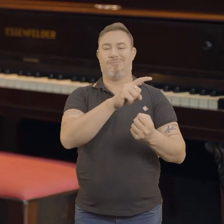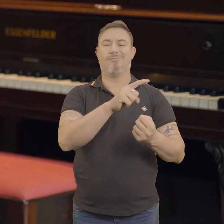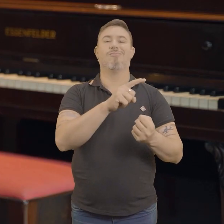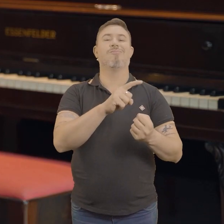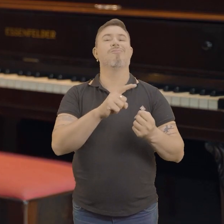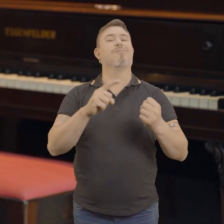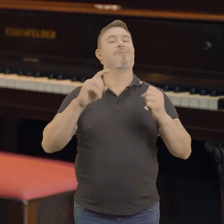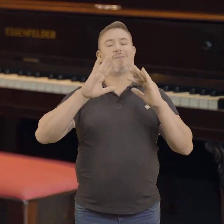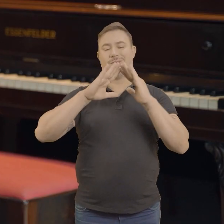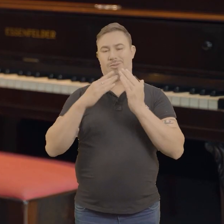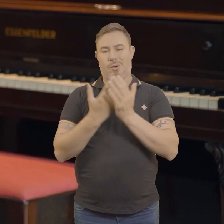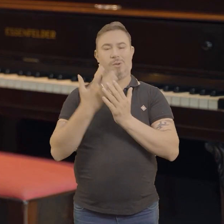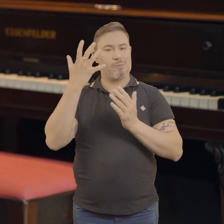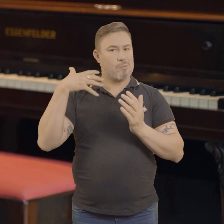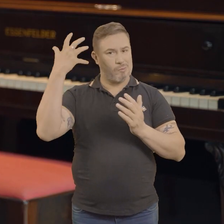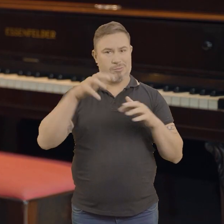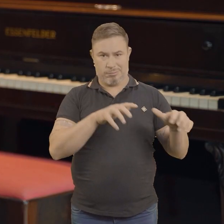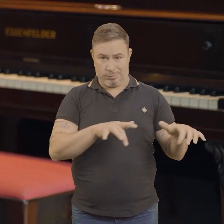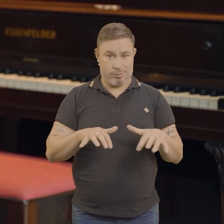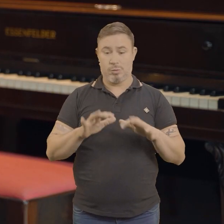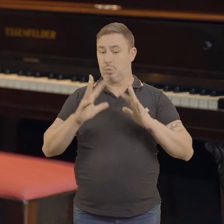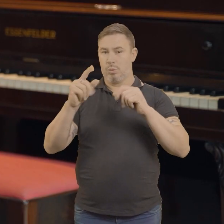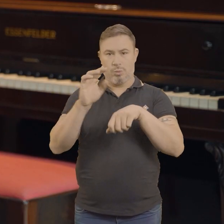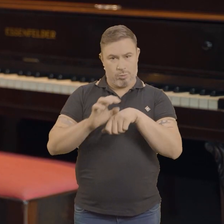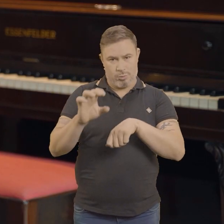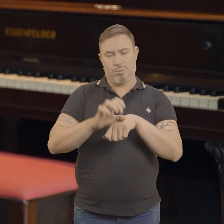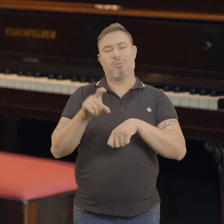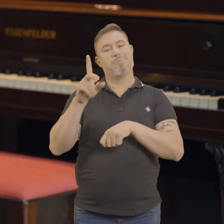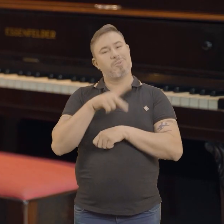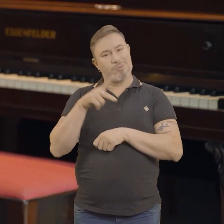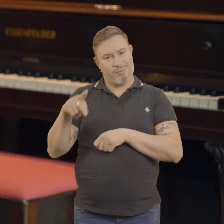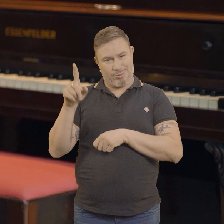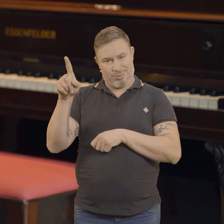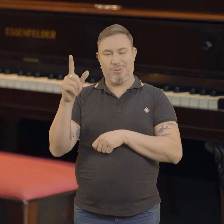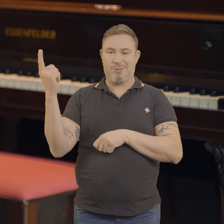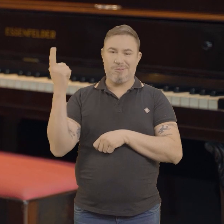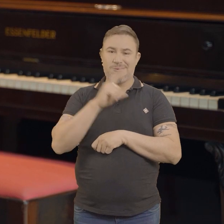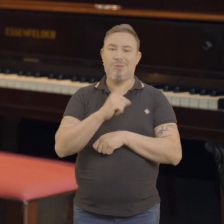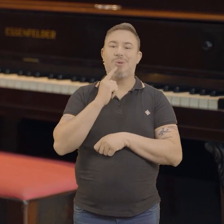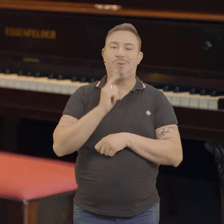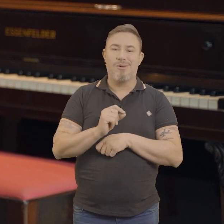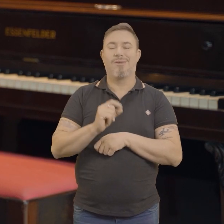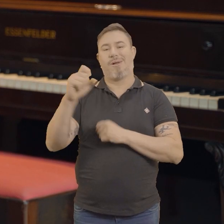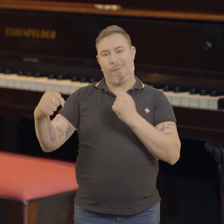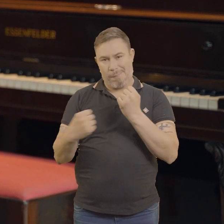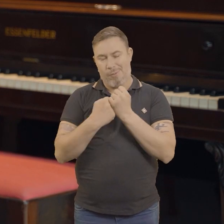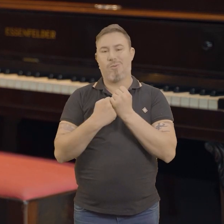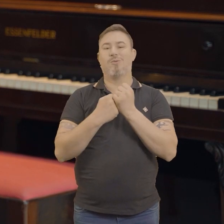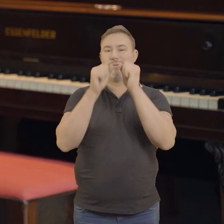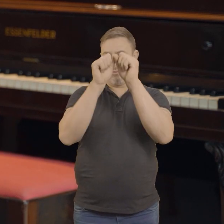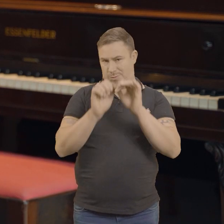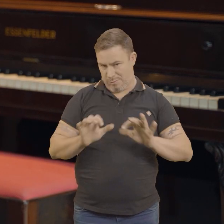com todos os seus cursos, e daí o professor Orlando, ele conseguiu, com o apoio da